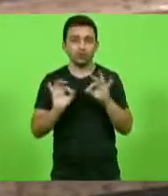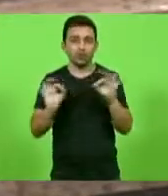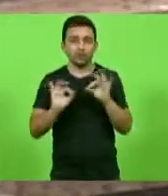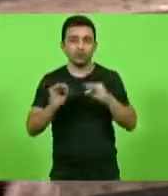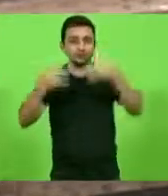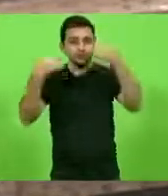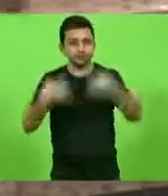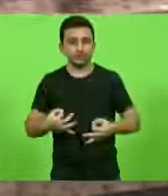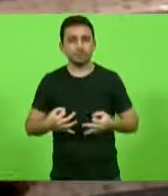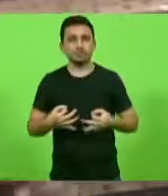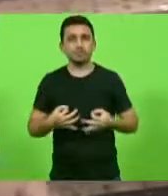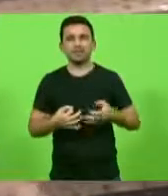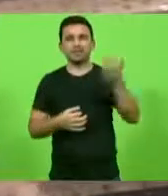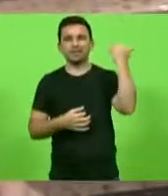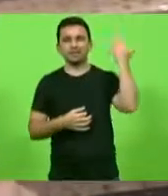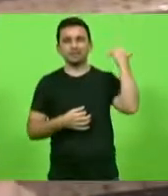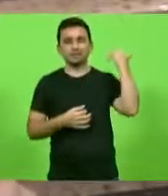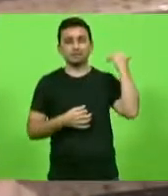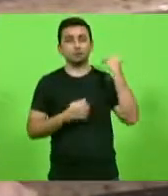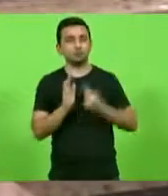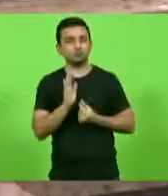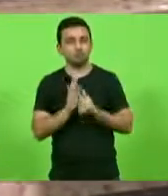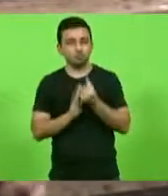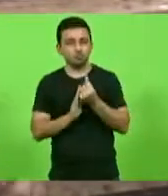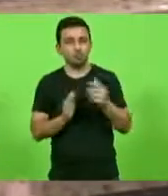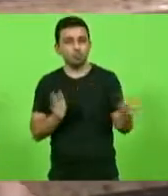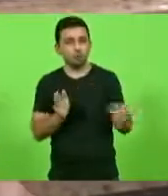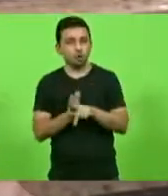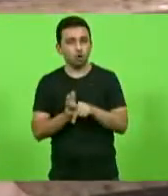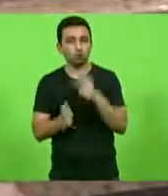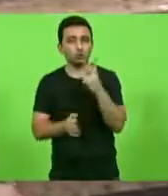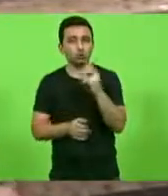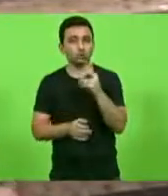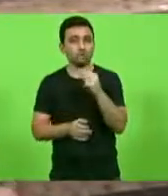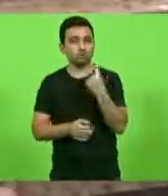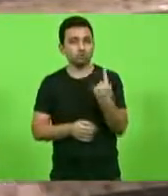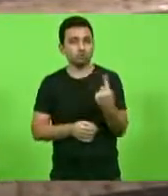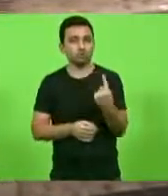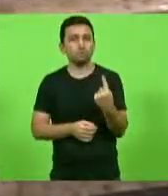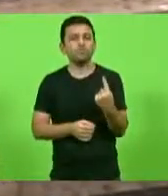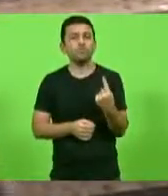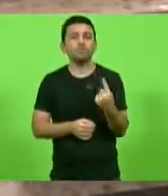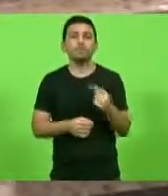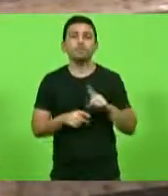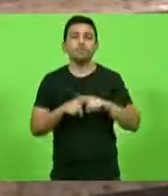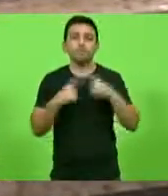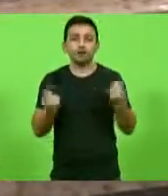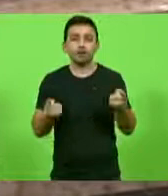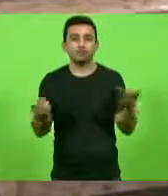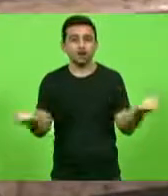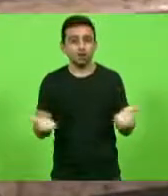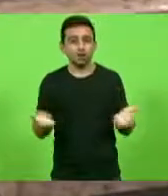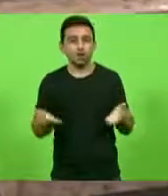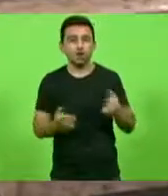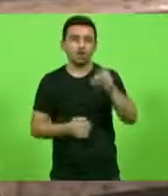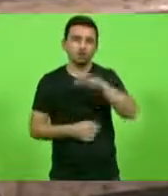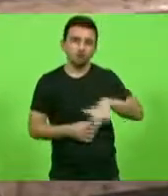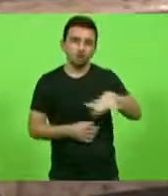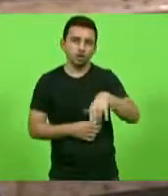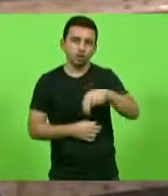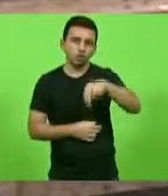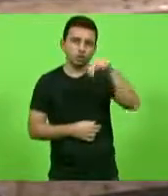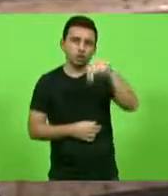no passado, durante a previsão orçamentária para o ano de 2021, mas, pelo menos, que, de alguma forma, a região norte do Estado